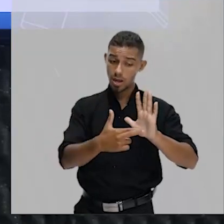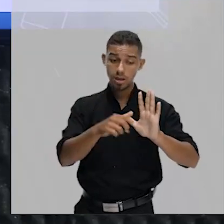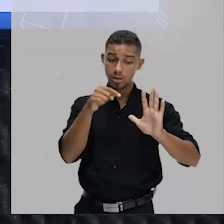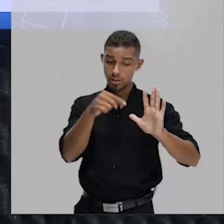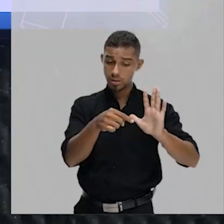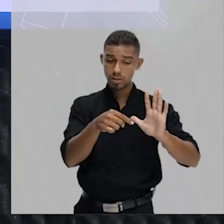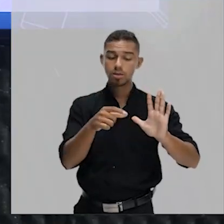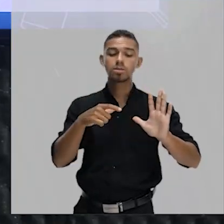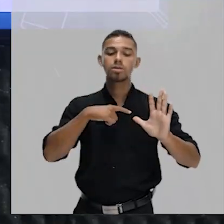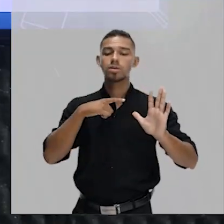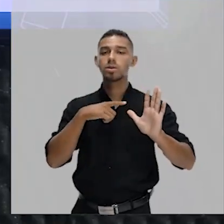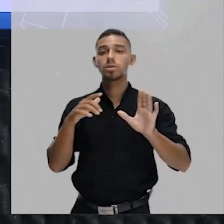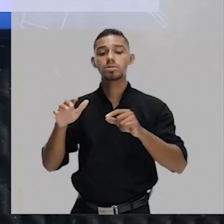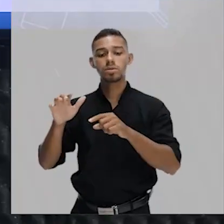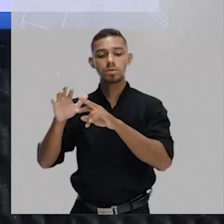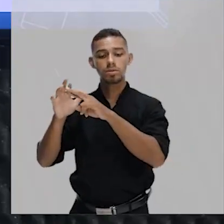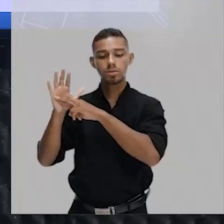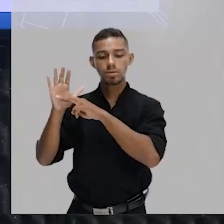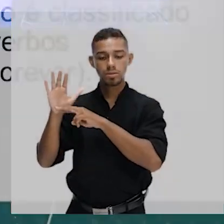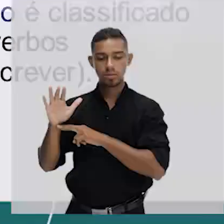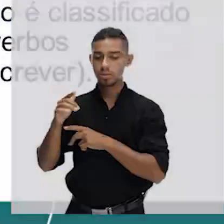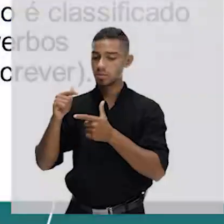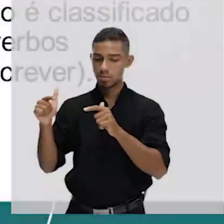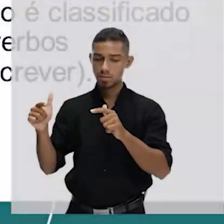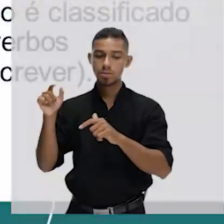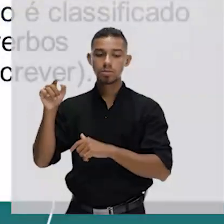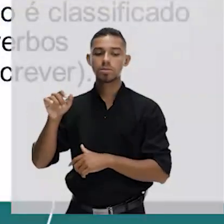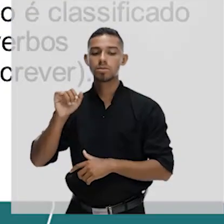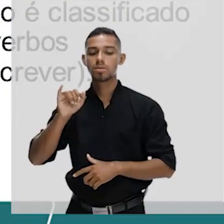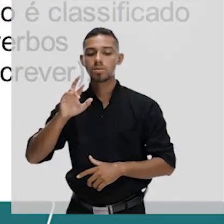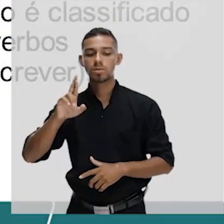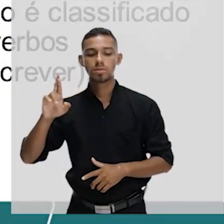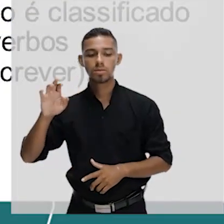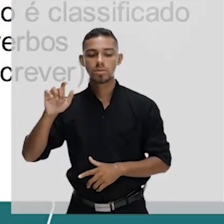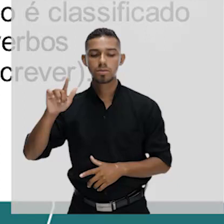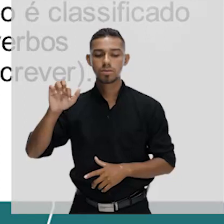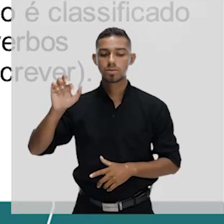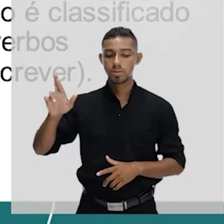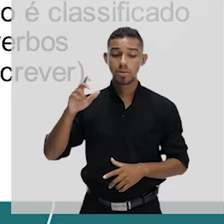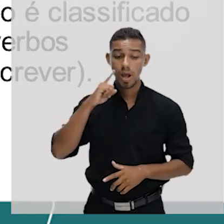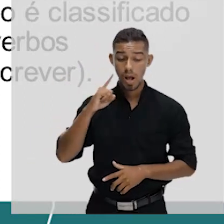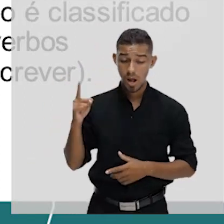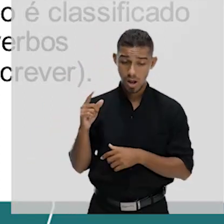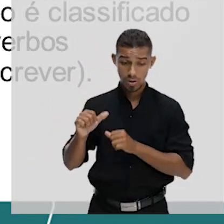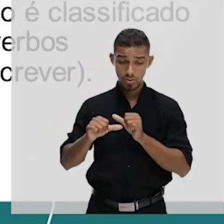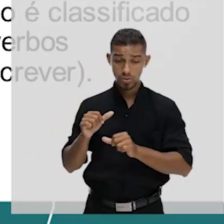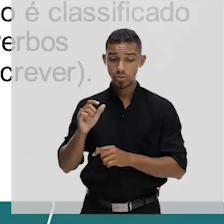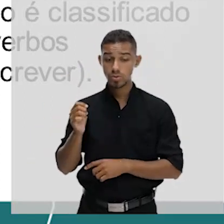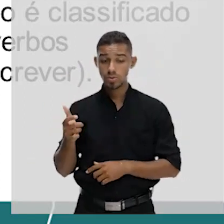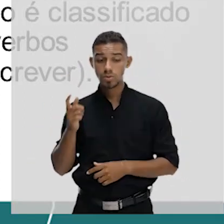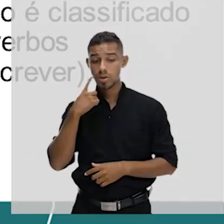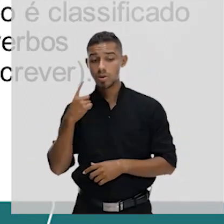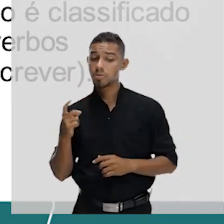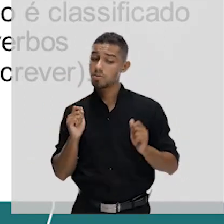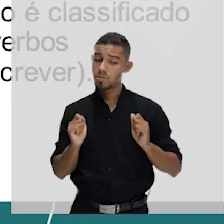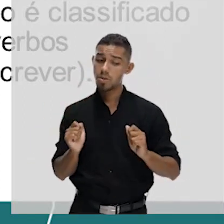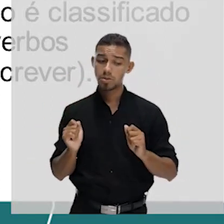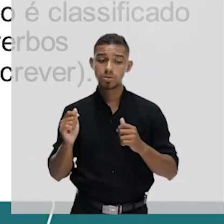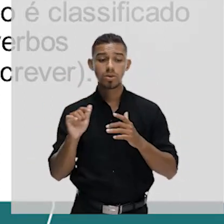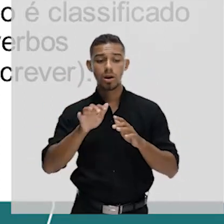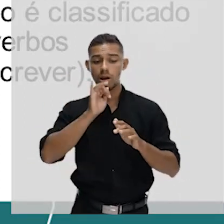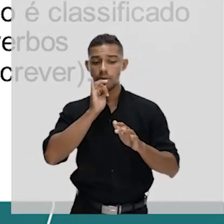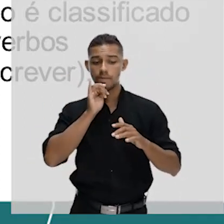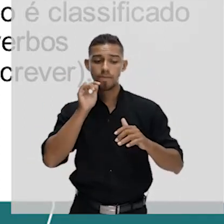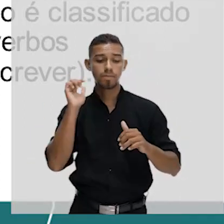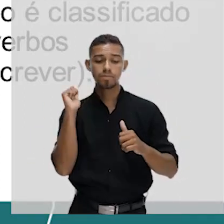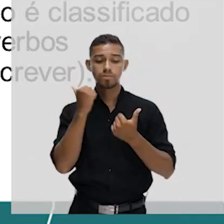terminação ado ou ido. Agora, vamos então para o particípio irregular. Ele pode exercer o papel de